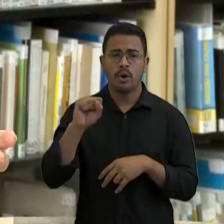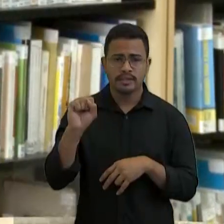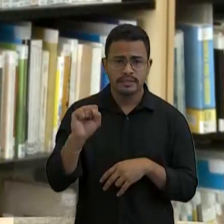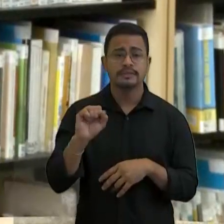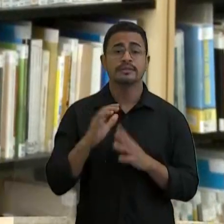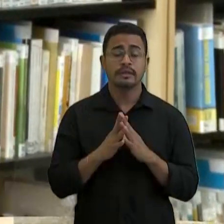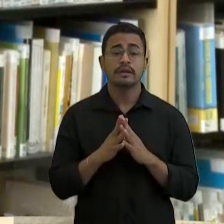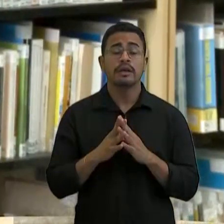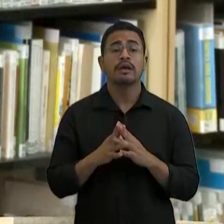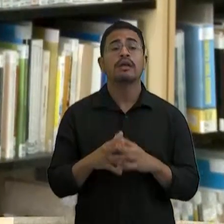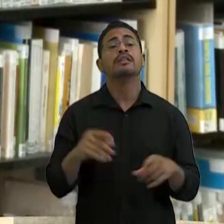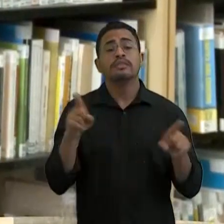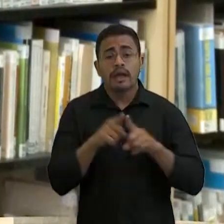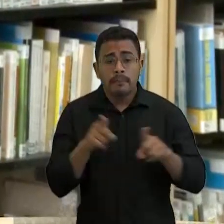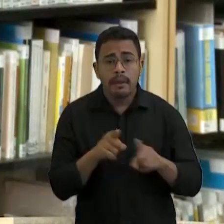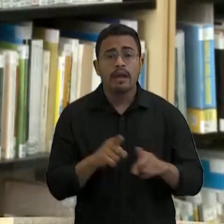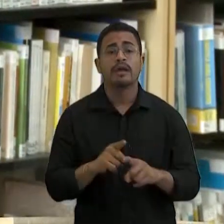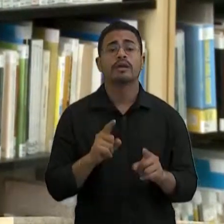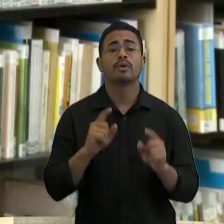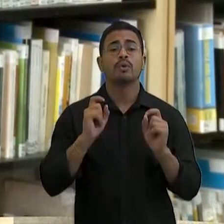também sobre ele escrevi